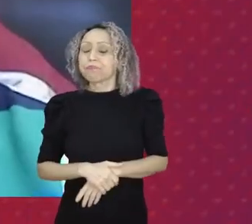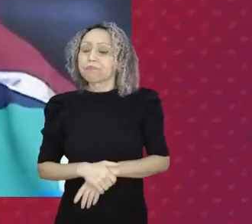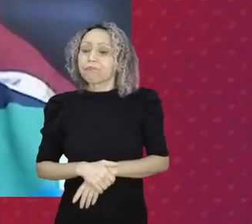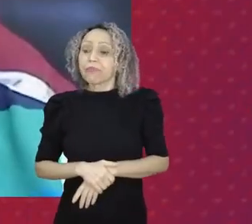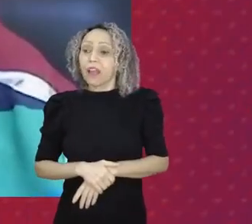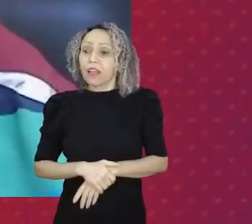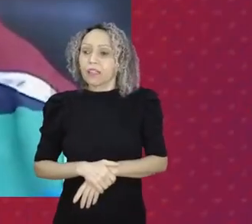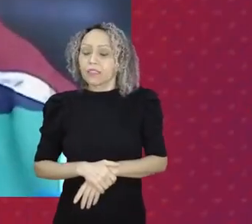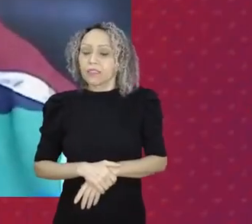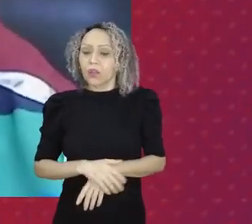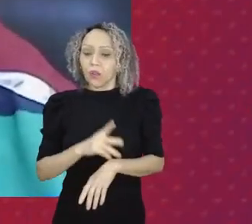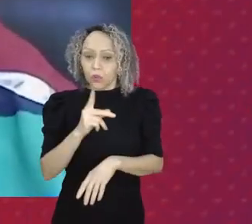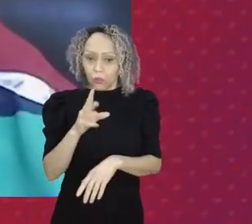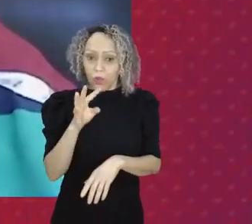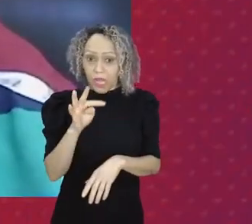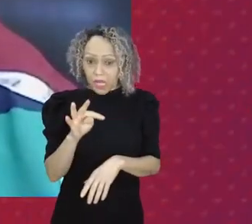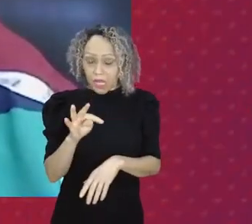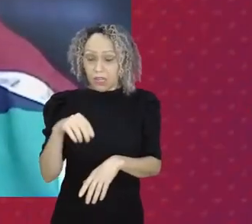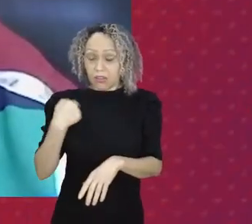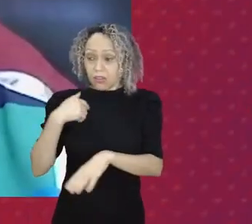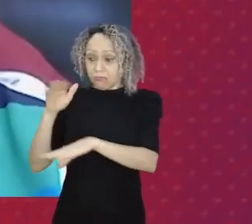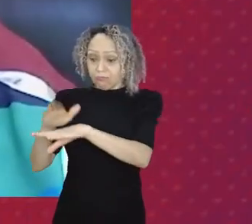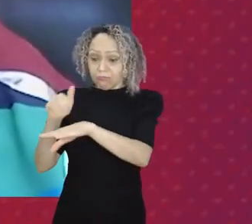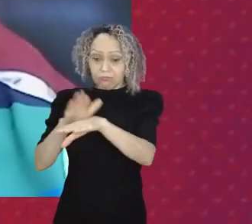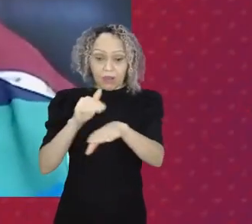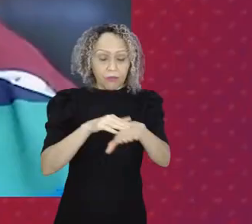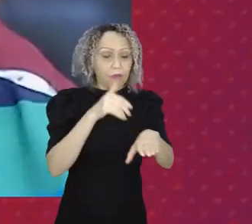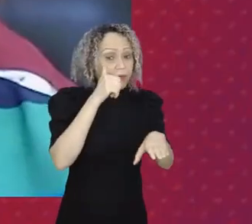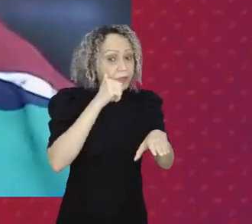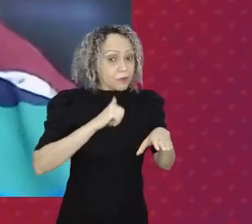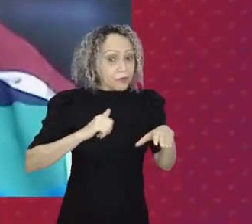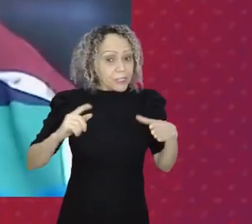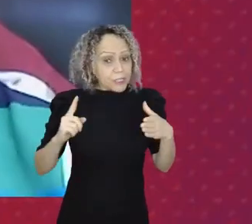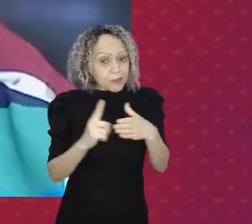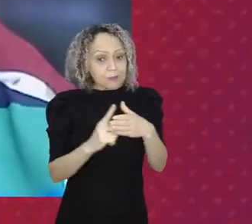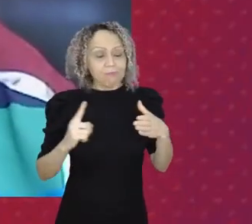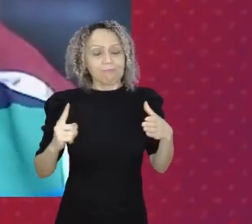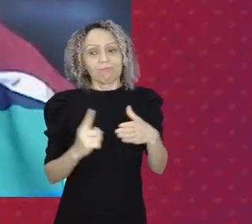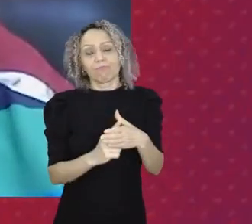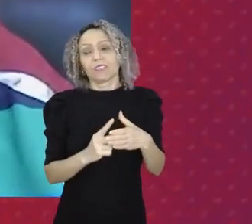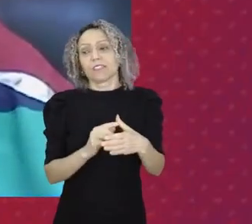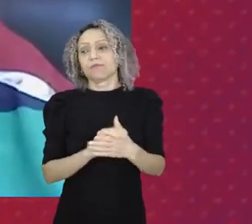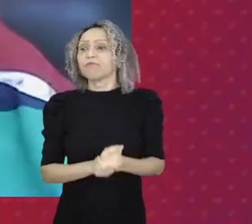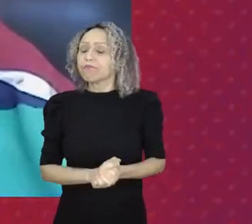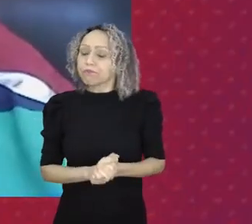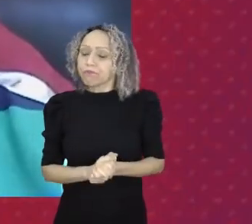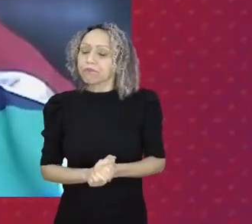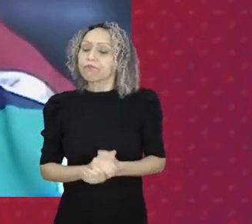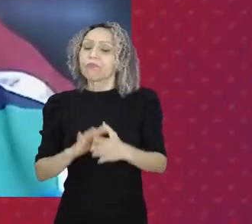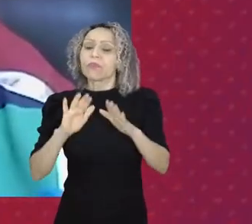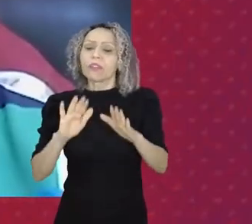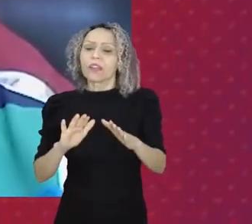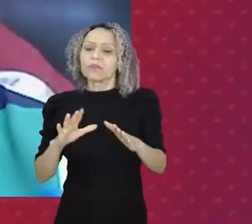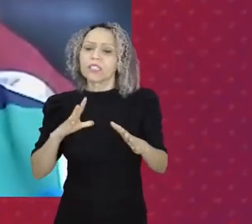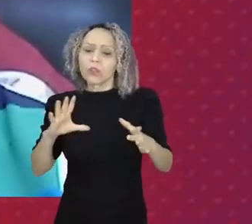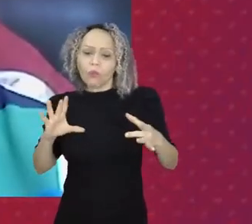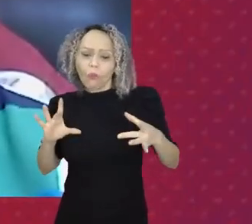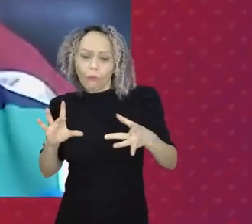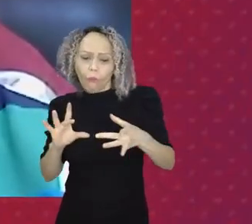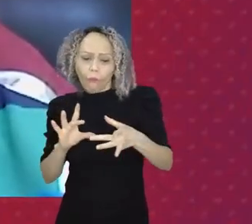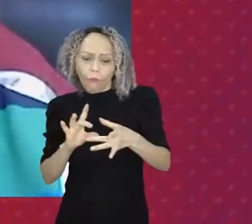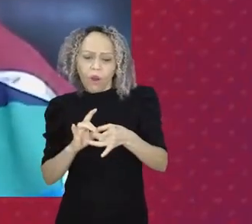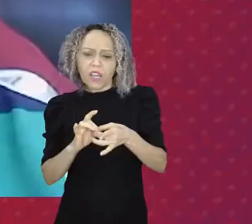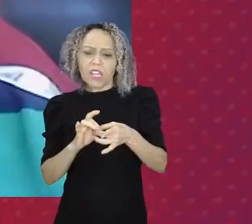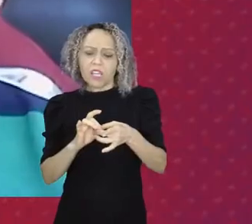partido especificamente, do PT. Então, há um vínculo de construção,